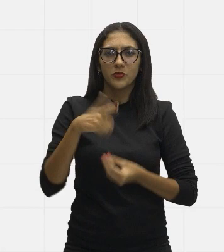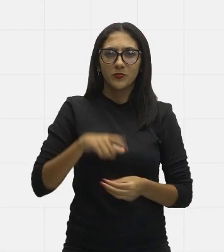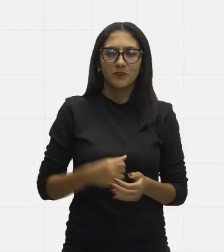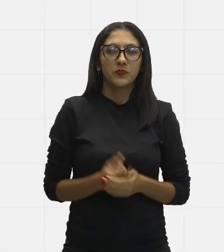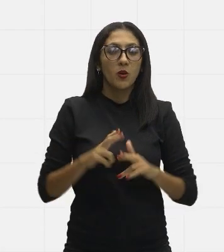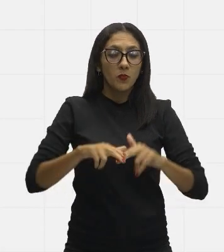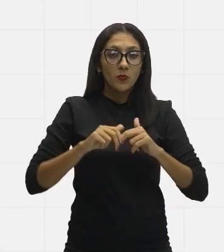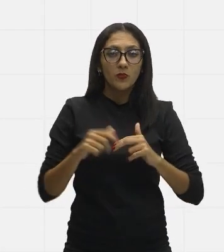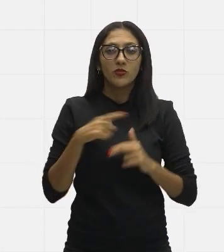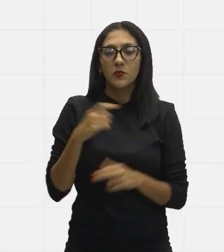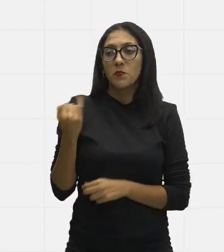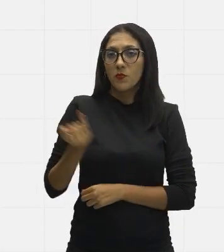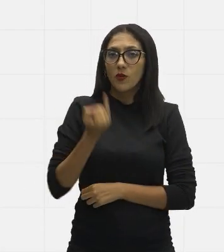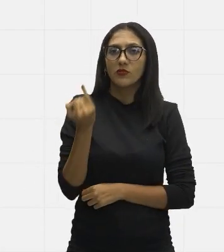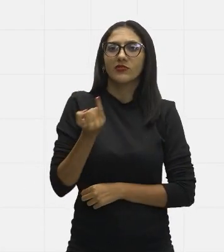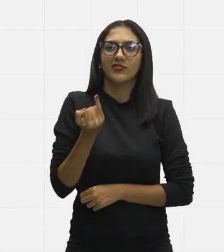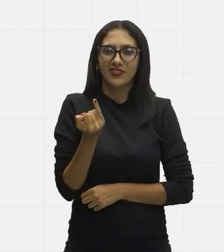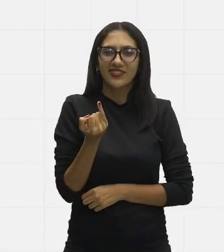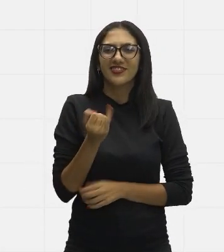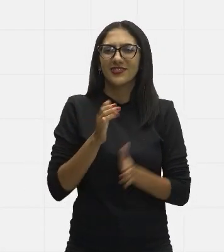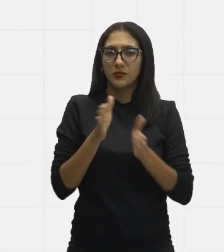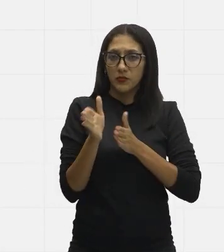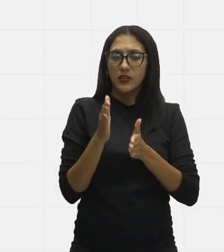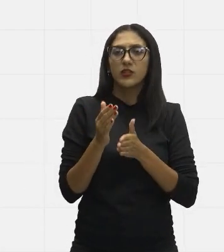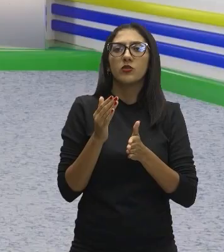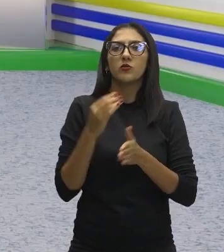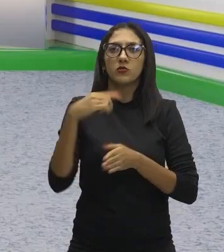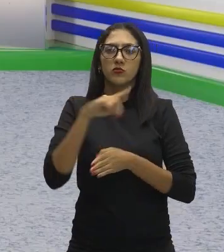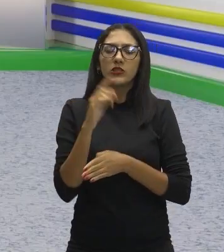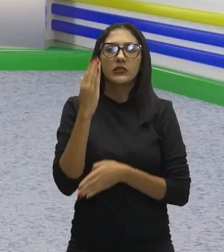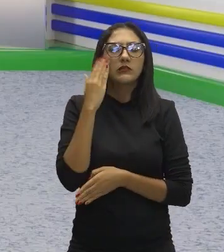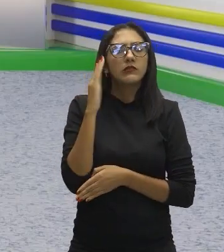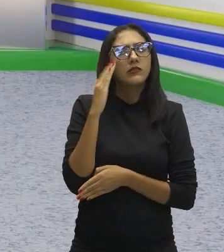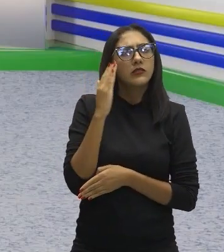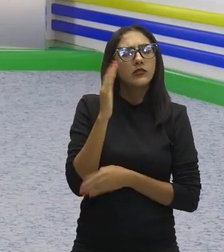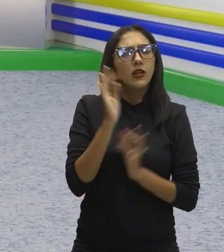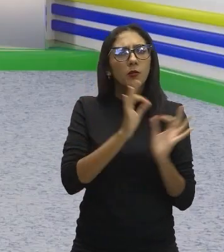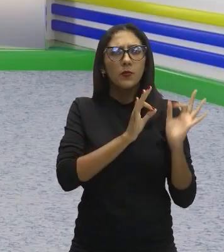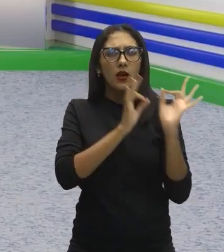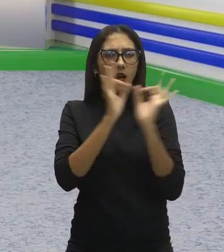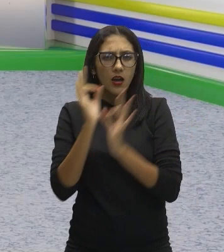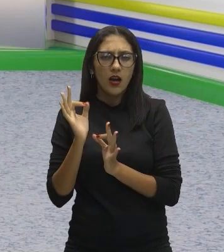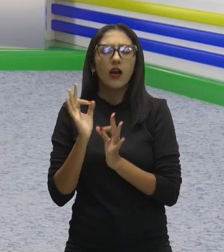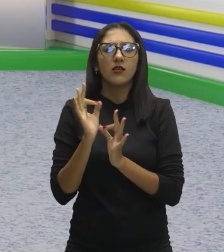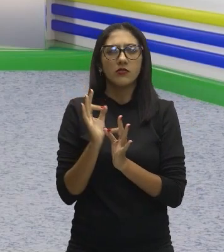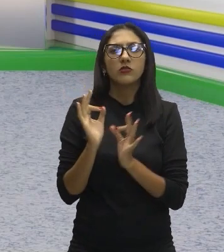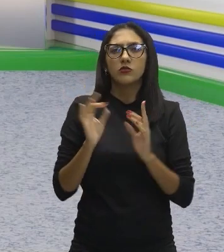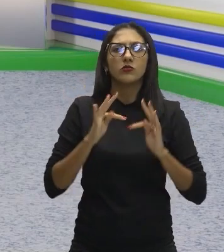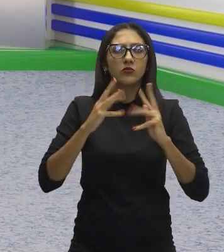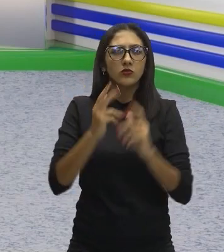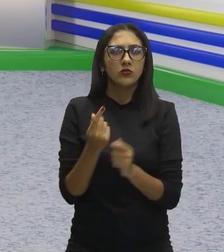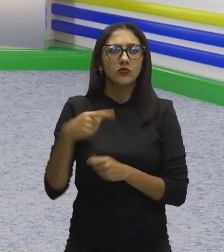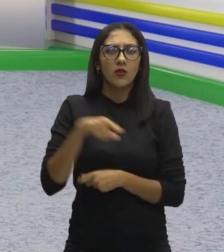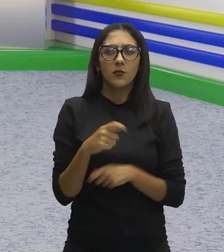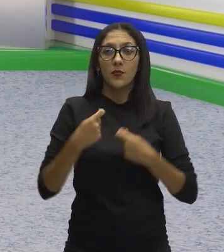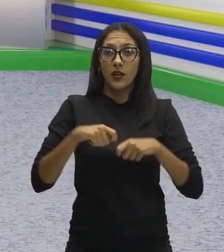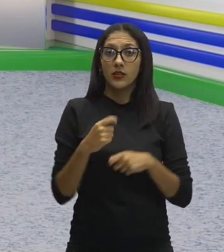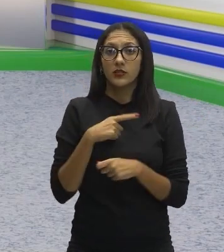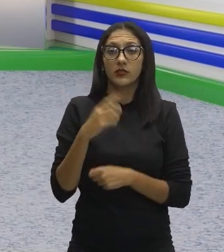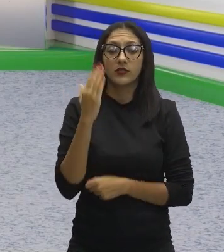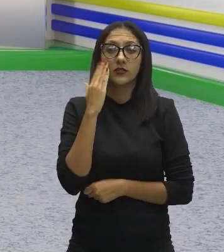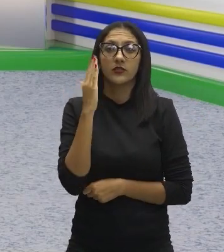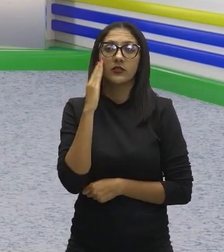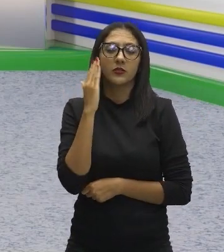jornada pedagógica, sempre tirar um tempinho para recordar aí todas as nossas ações, né? Toda a nossa rotina ali diária,